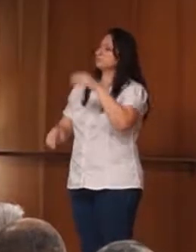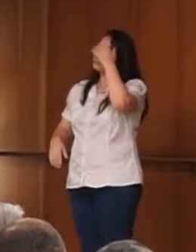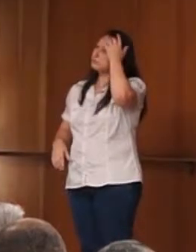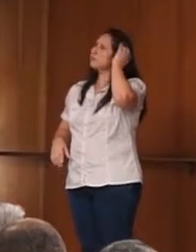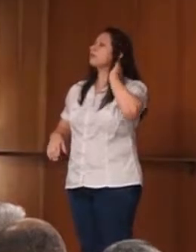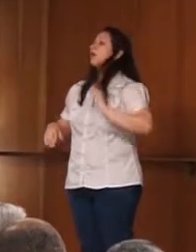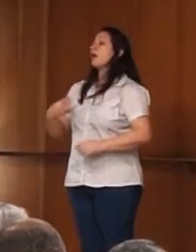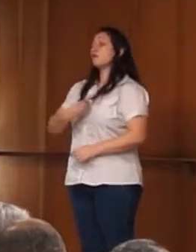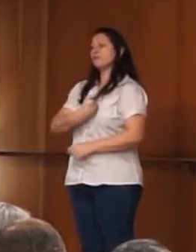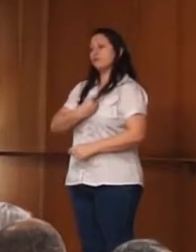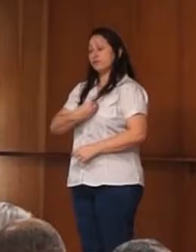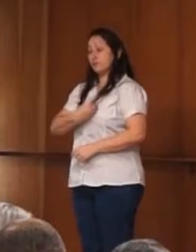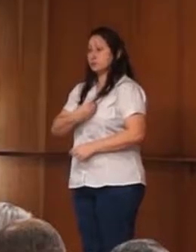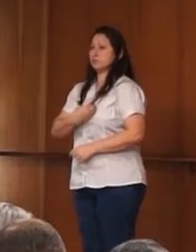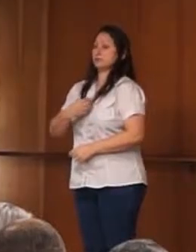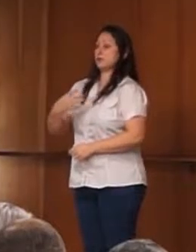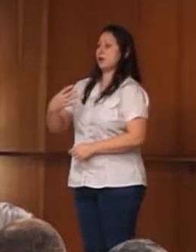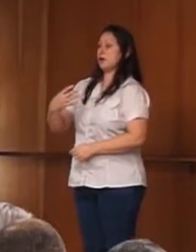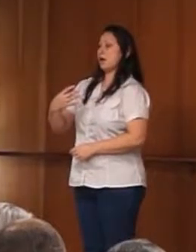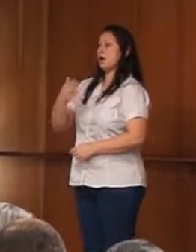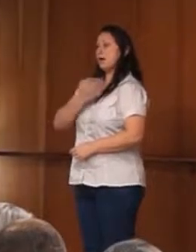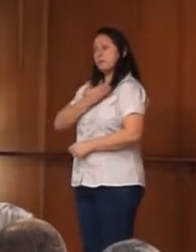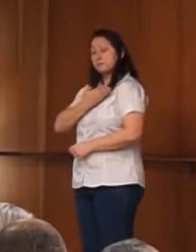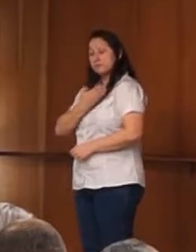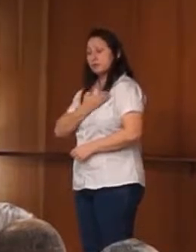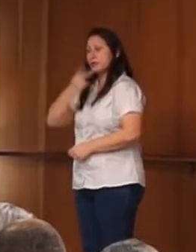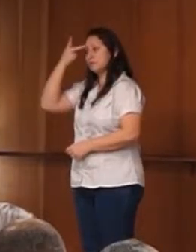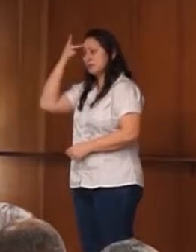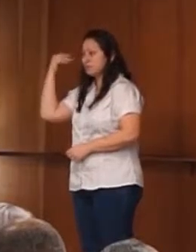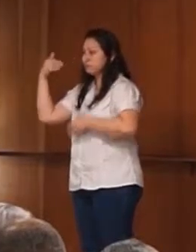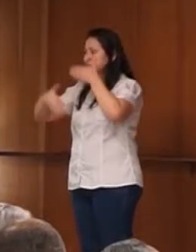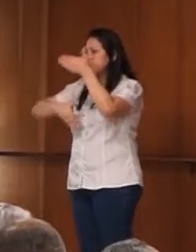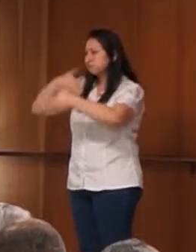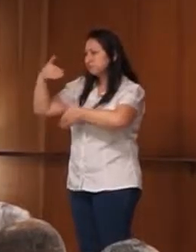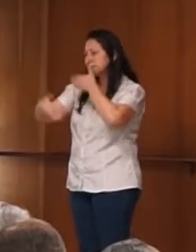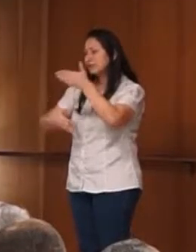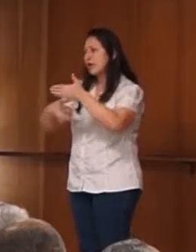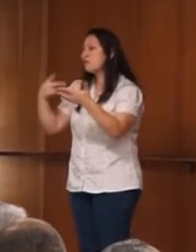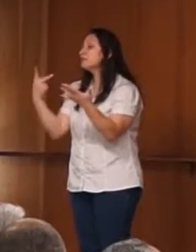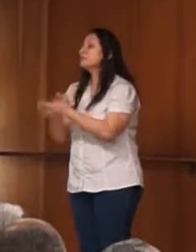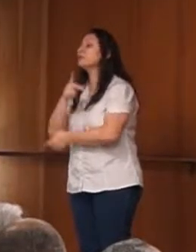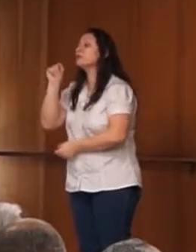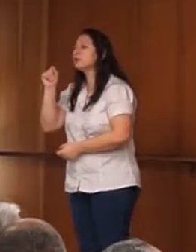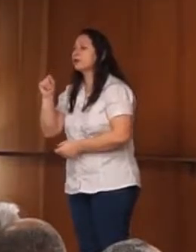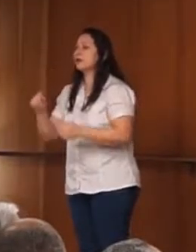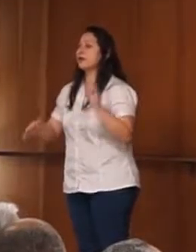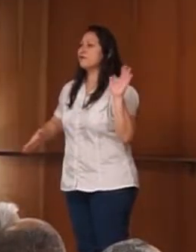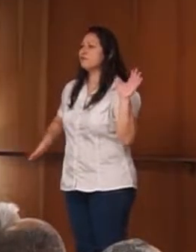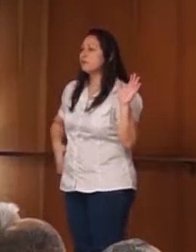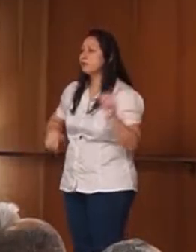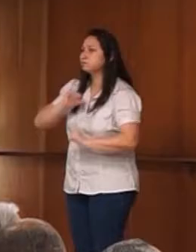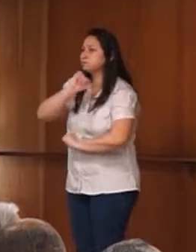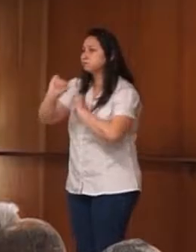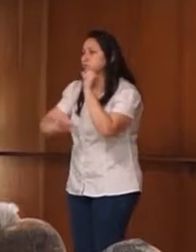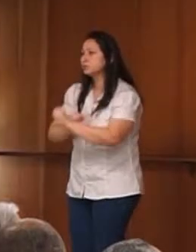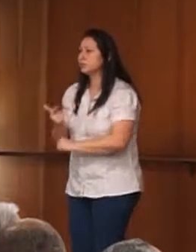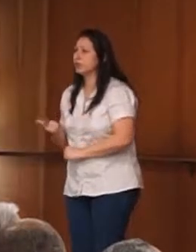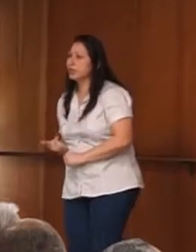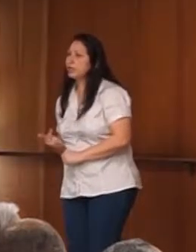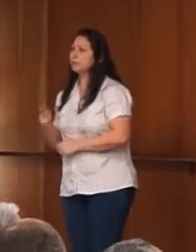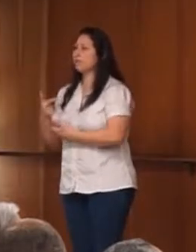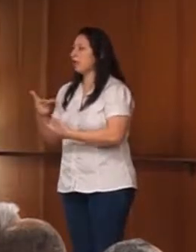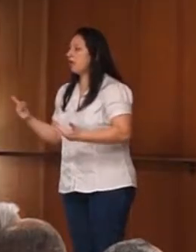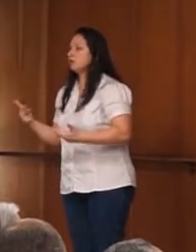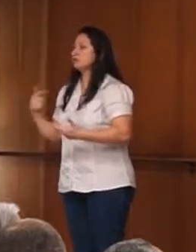maioria dos meus amigos na época acabaram entrando para a criminalidade e tinham menos acesso, vamos dizer